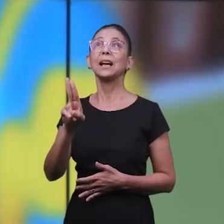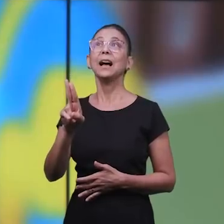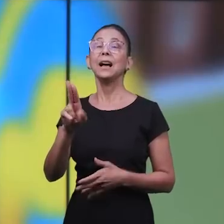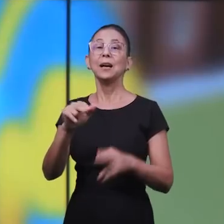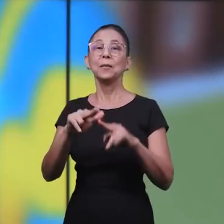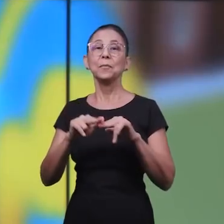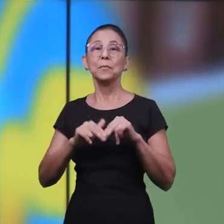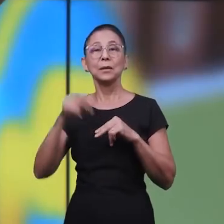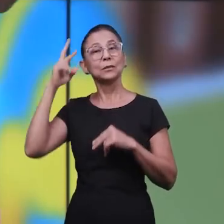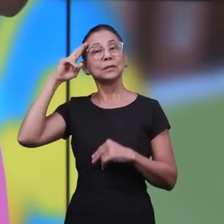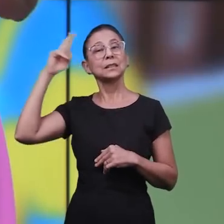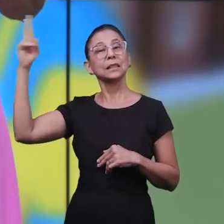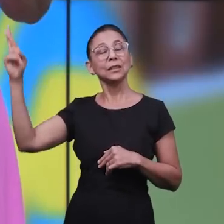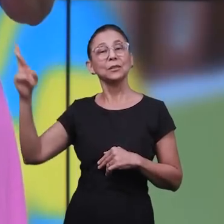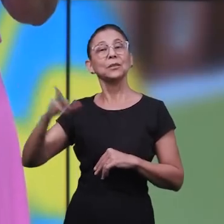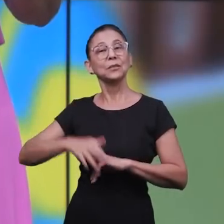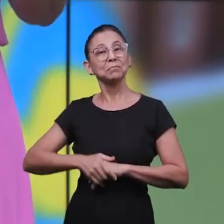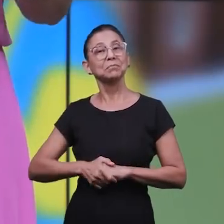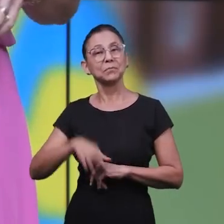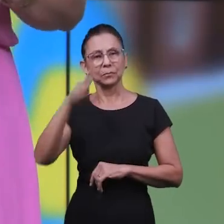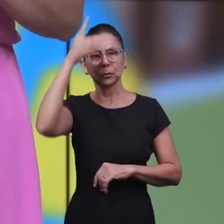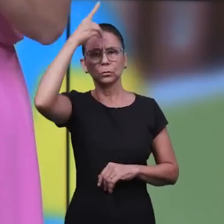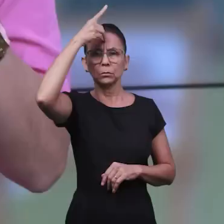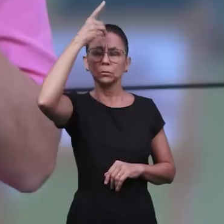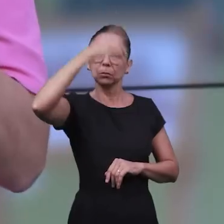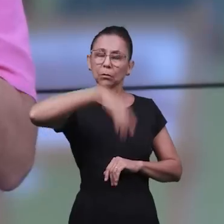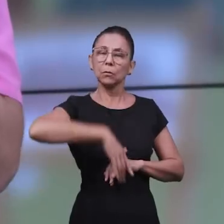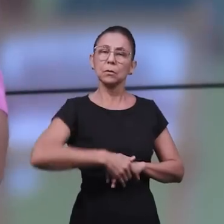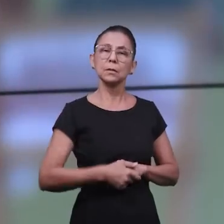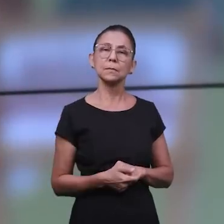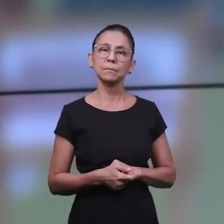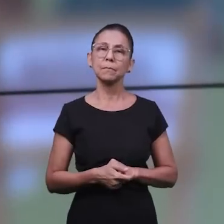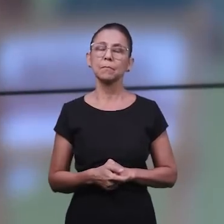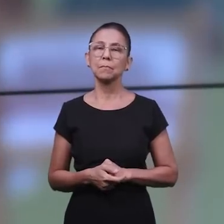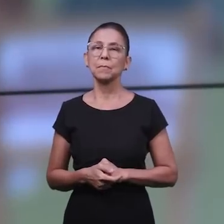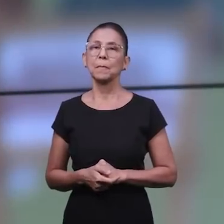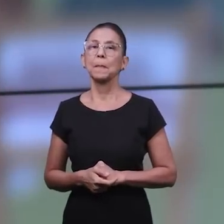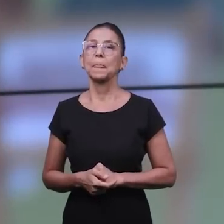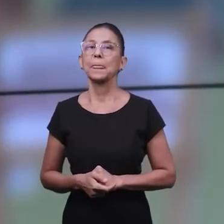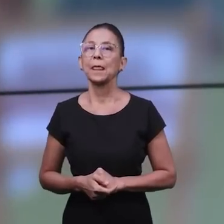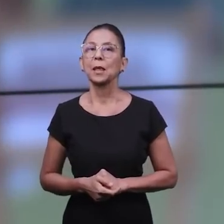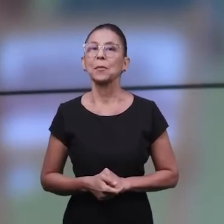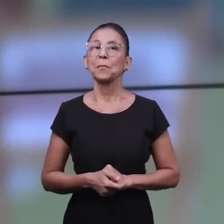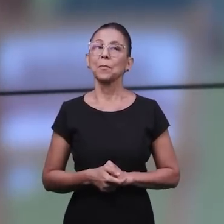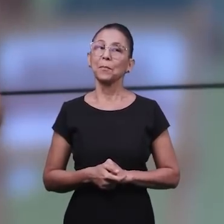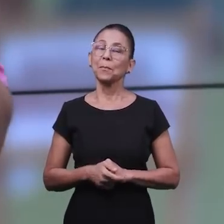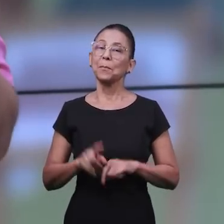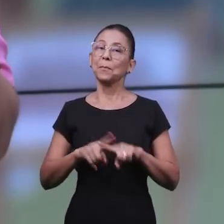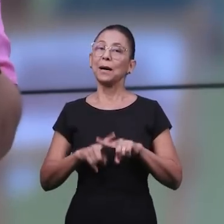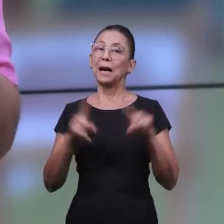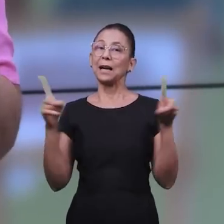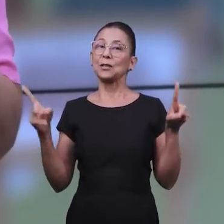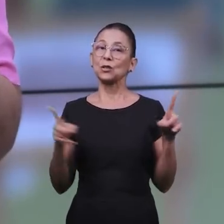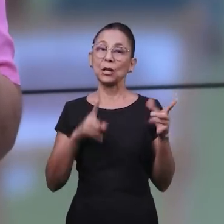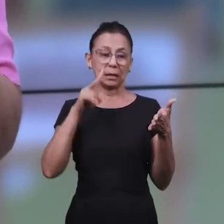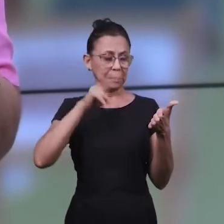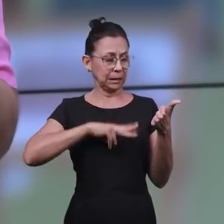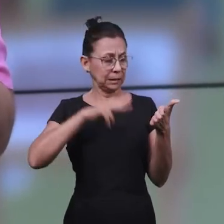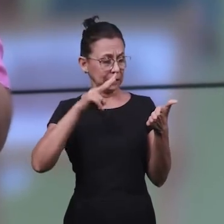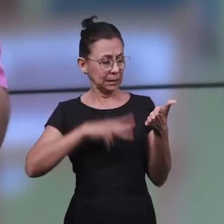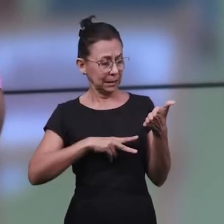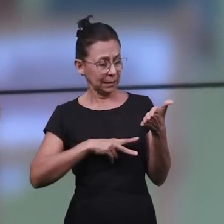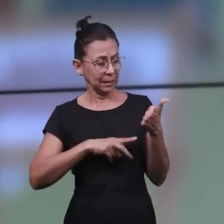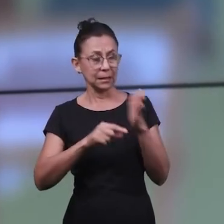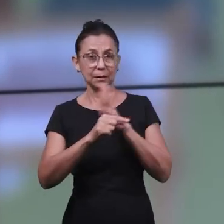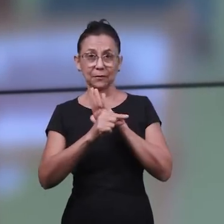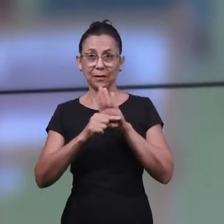Espírito Santo, usados nos dons espirituais. Mas só pela leitura deste versículo, a